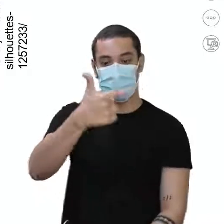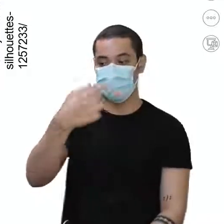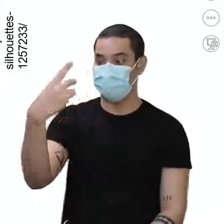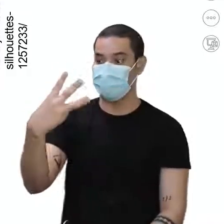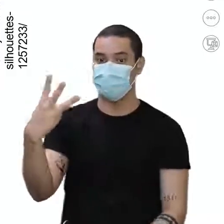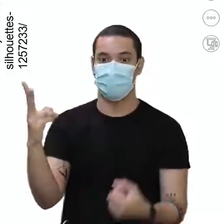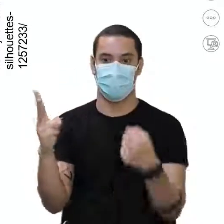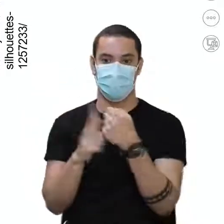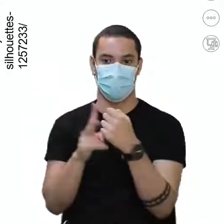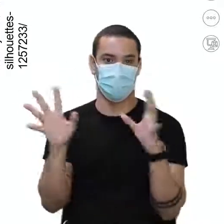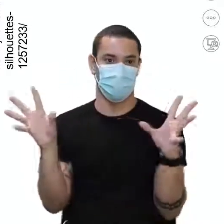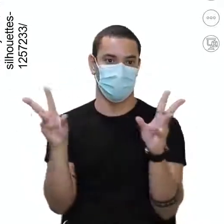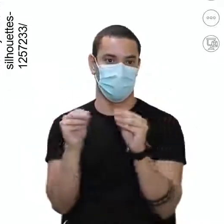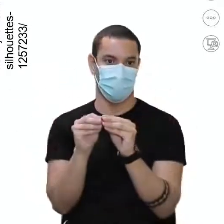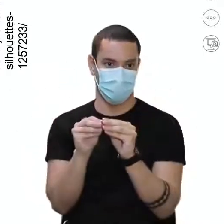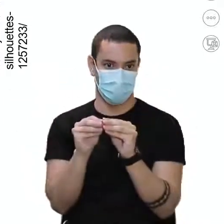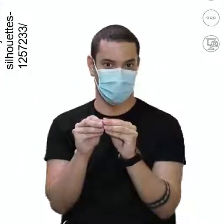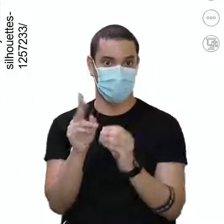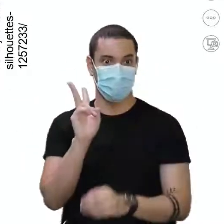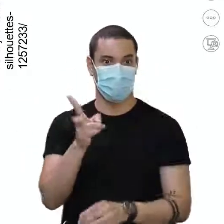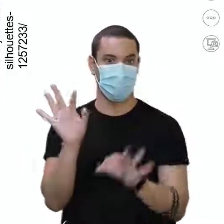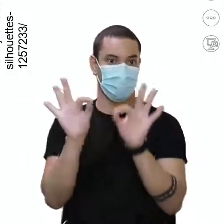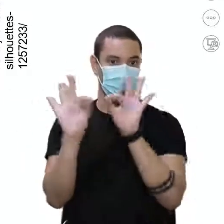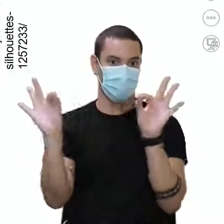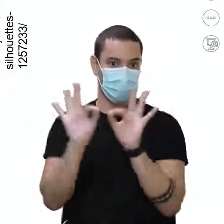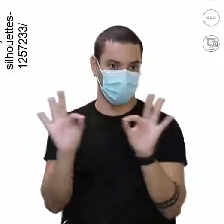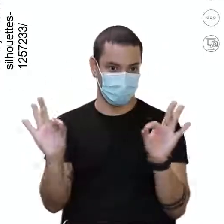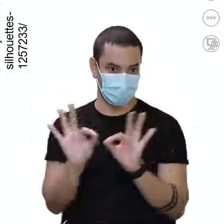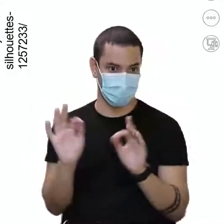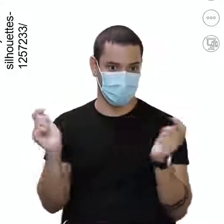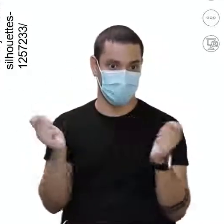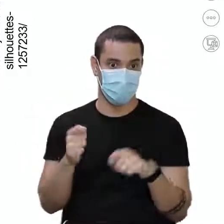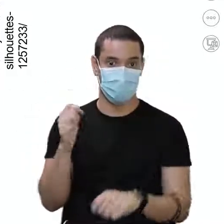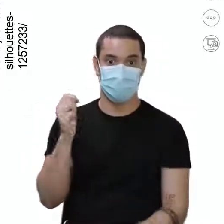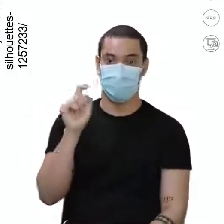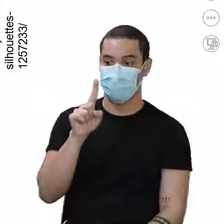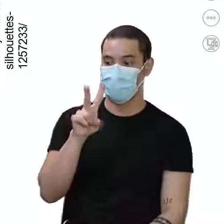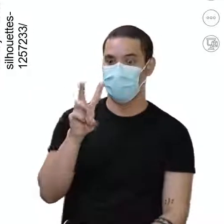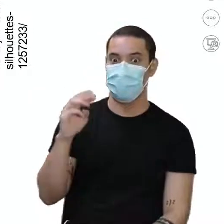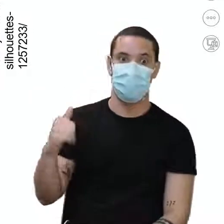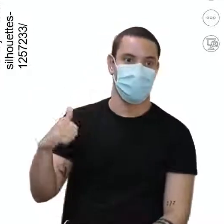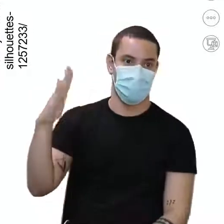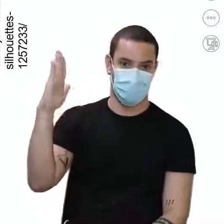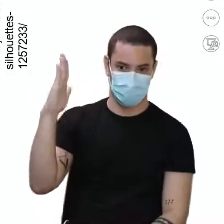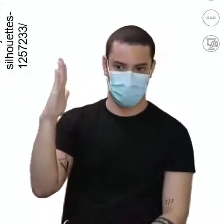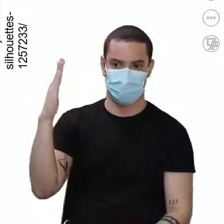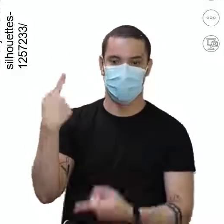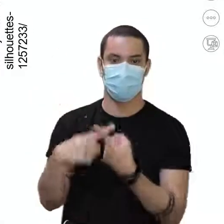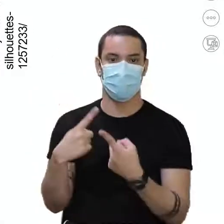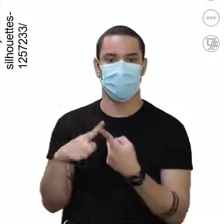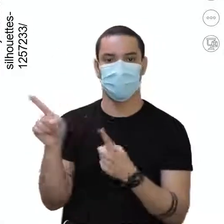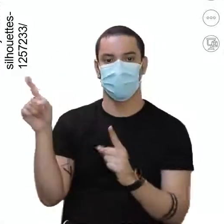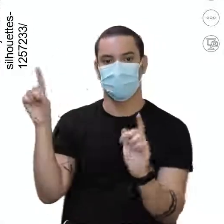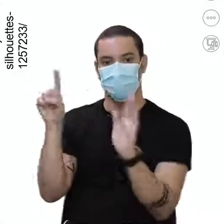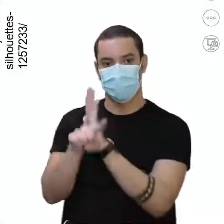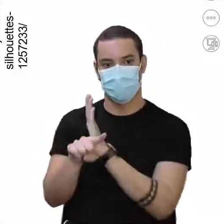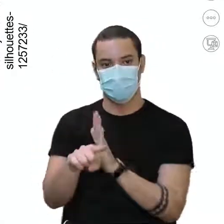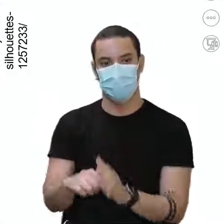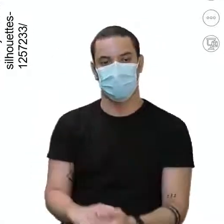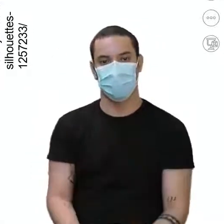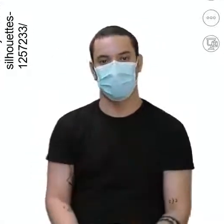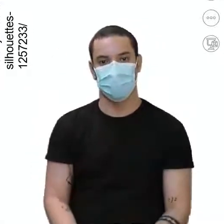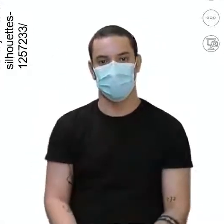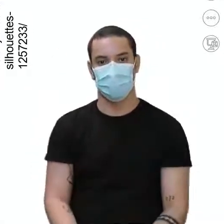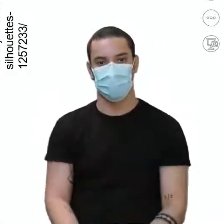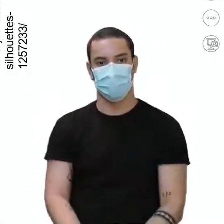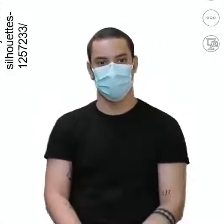temos aqui 3 verbos numa mesma sentença, podendo ter mais de 3. Alright? Por quê? Olha aqui essa pergunta. What have you